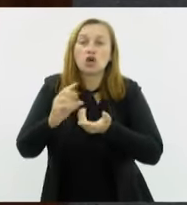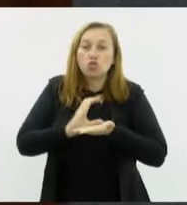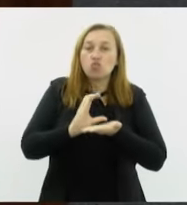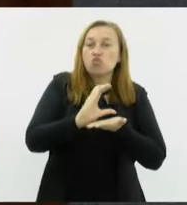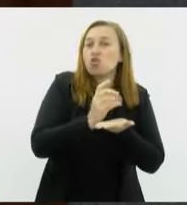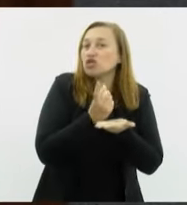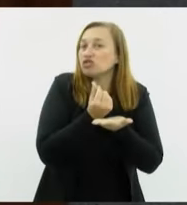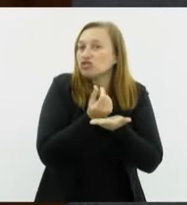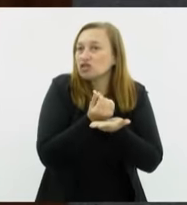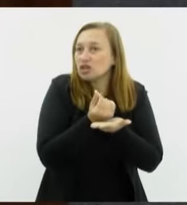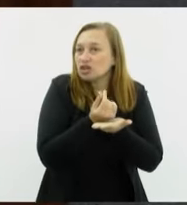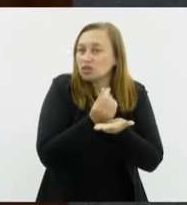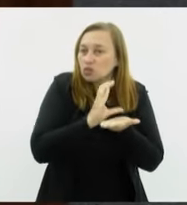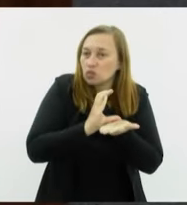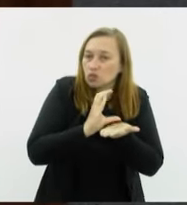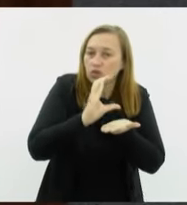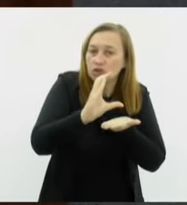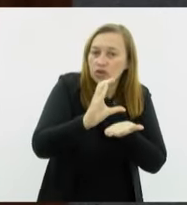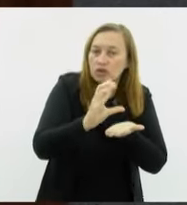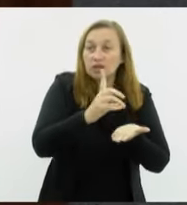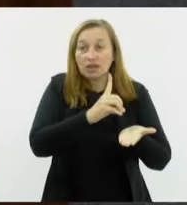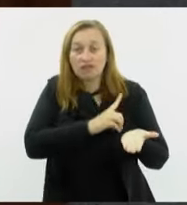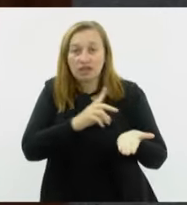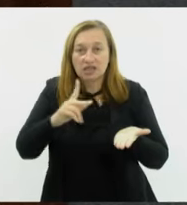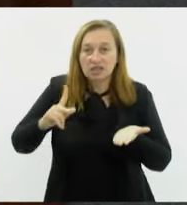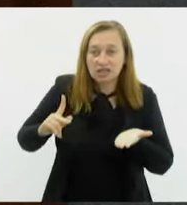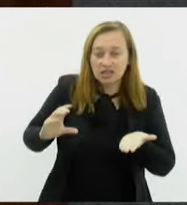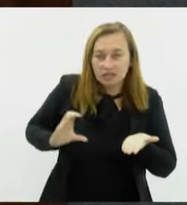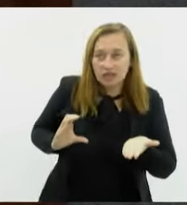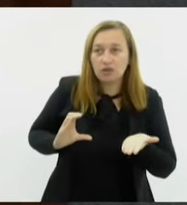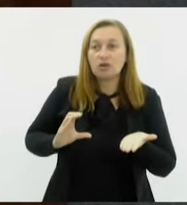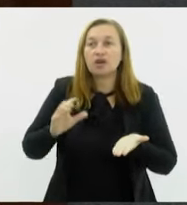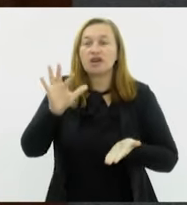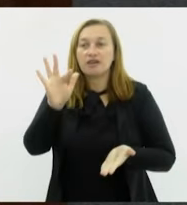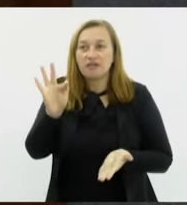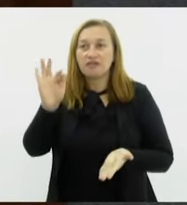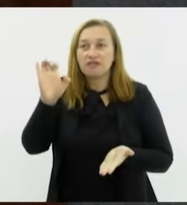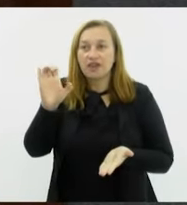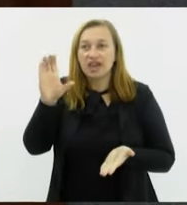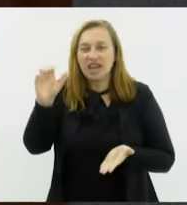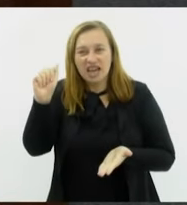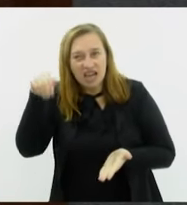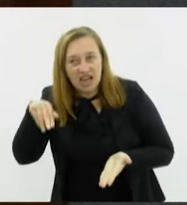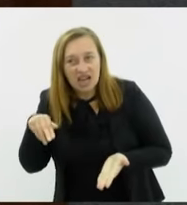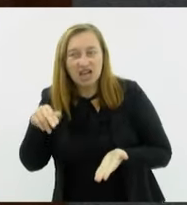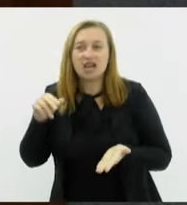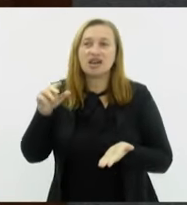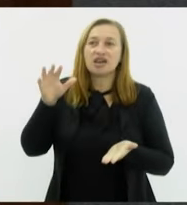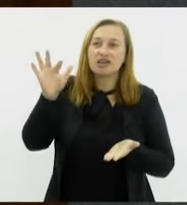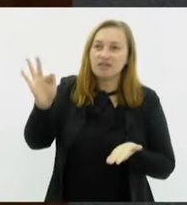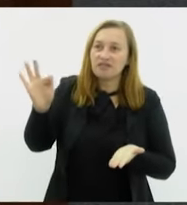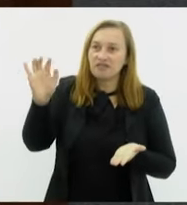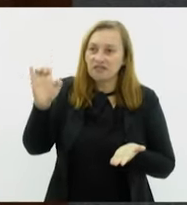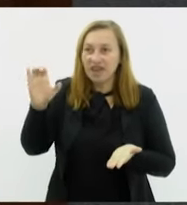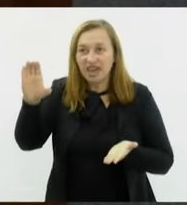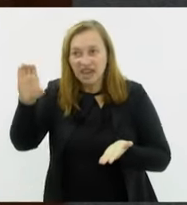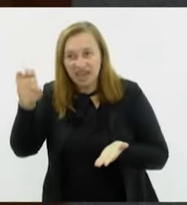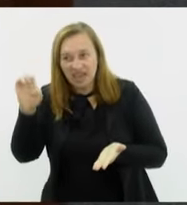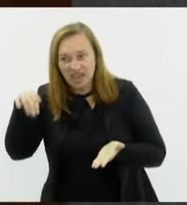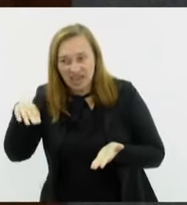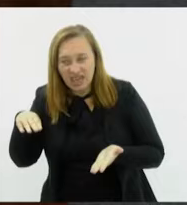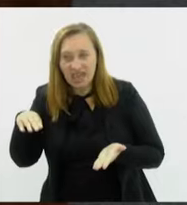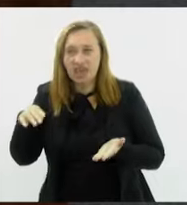são colocados para a Defesa Civil, para o FECAM, no FECP, que é o combate